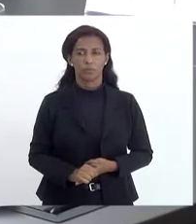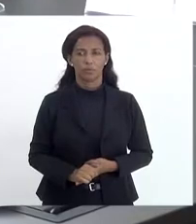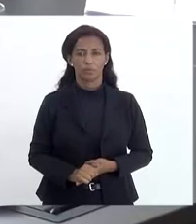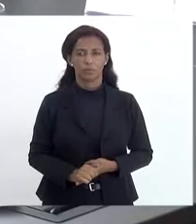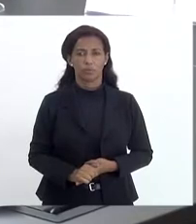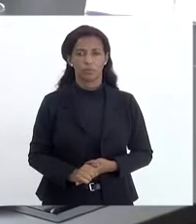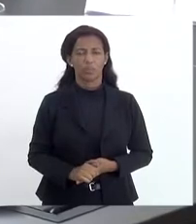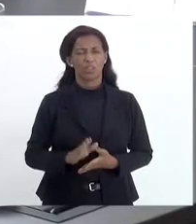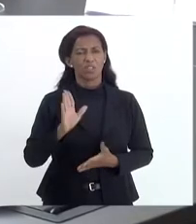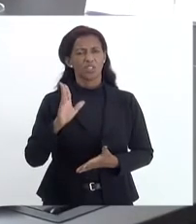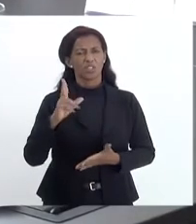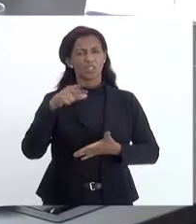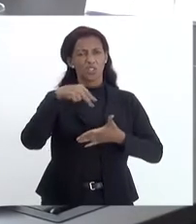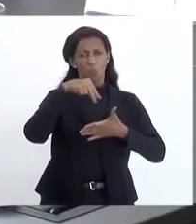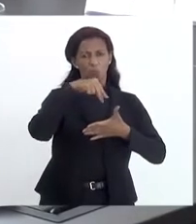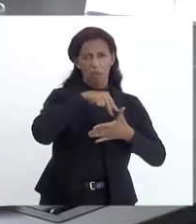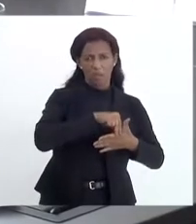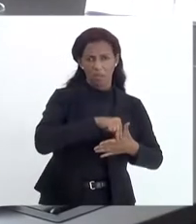pela anexação?